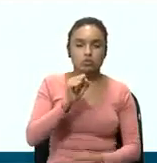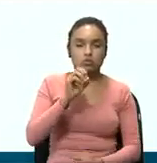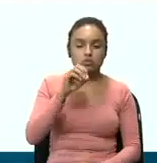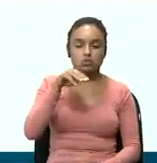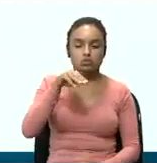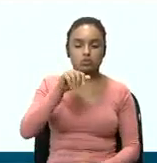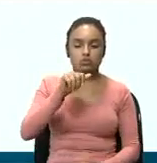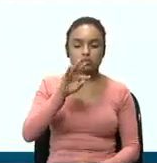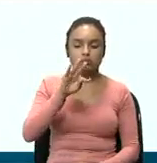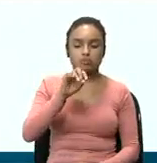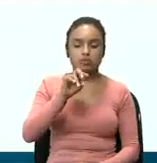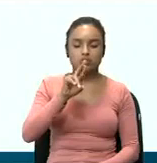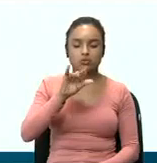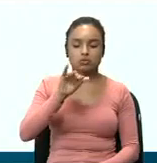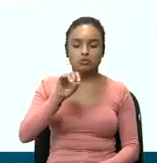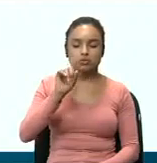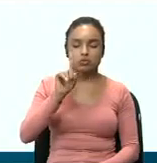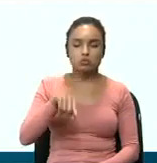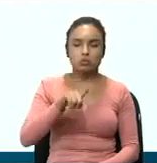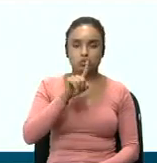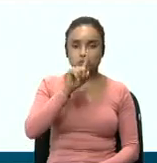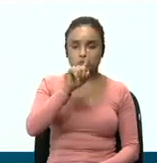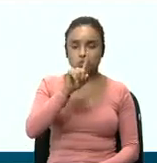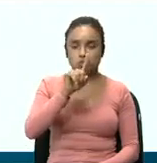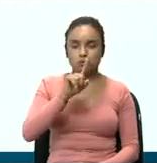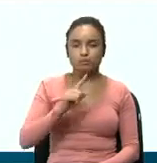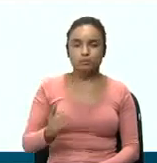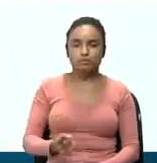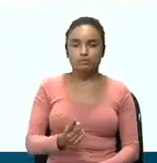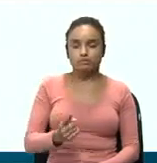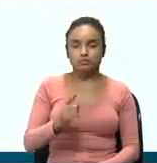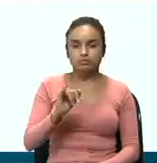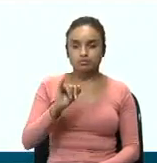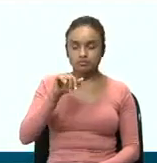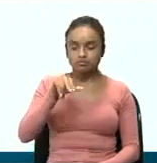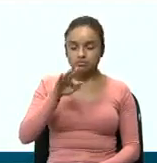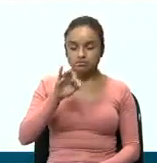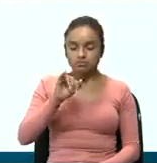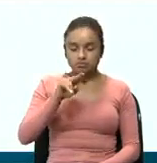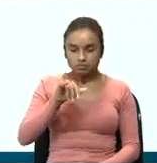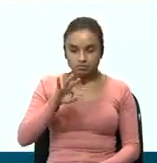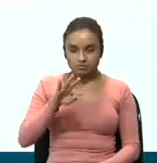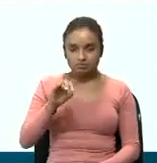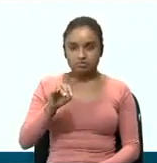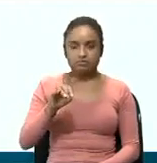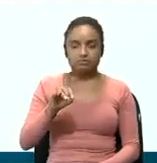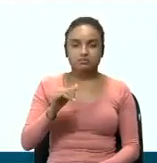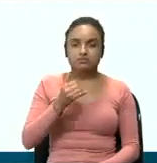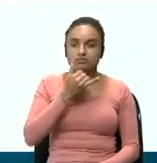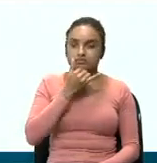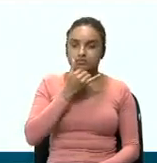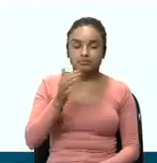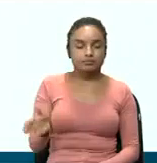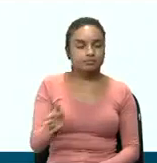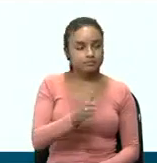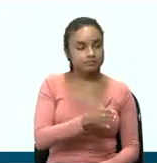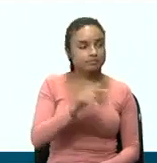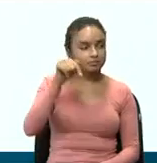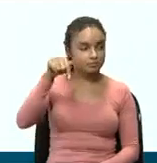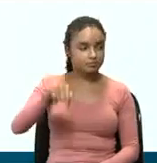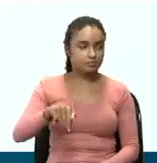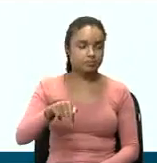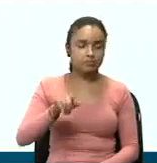de n de 1 ao infinito de meio que multiplica 1 sobre